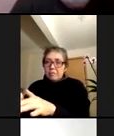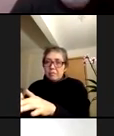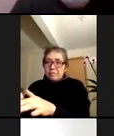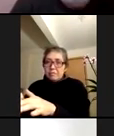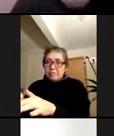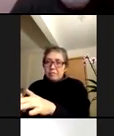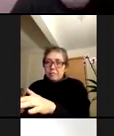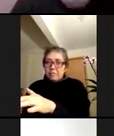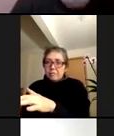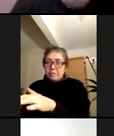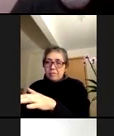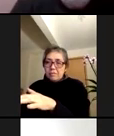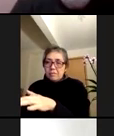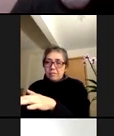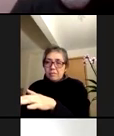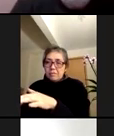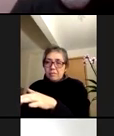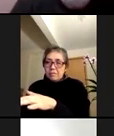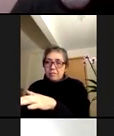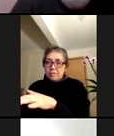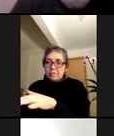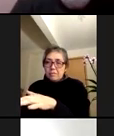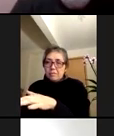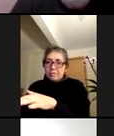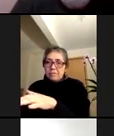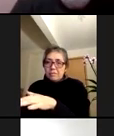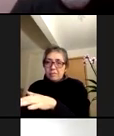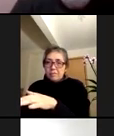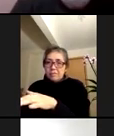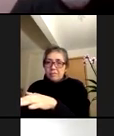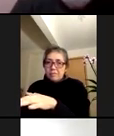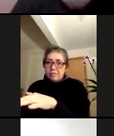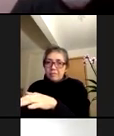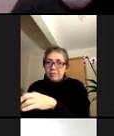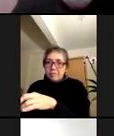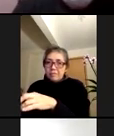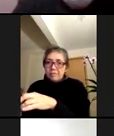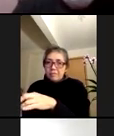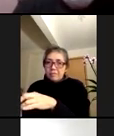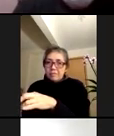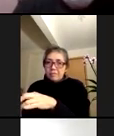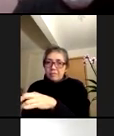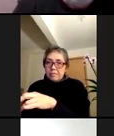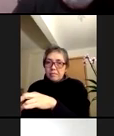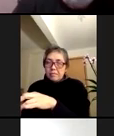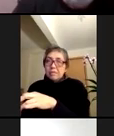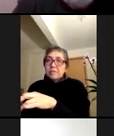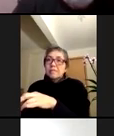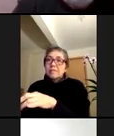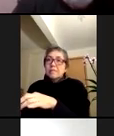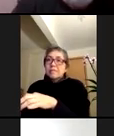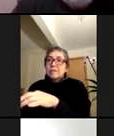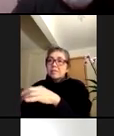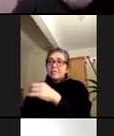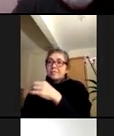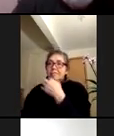doenças infecto-parasitárias. E aí a gente tem muito uma relação direta com a falta de saneamento básico, as doenças